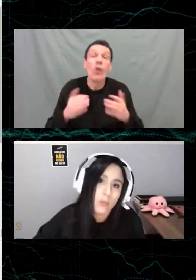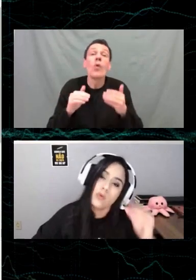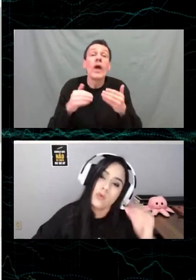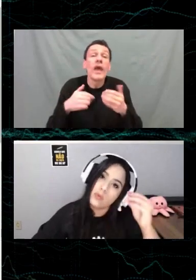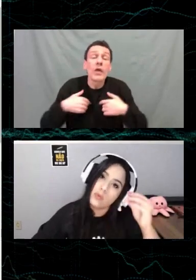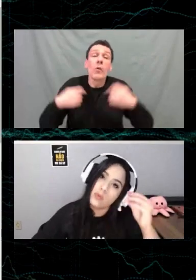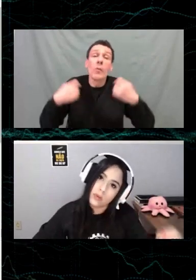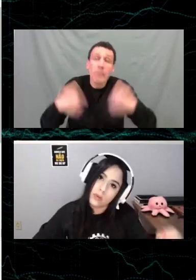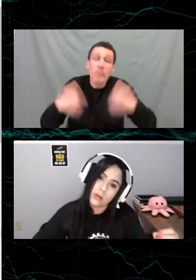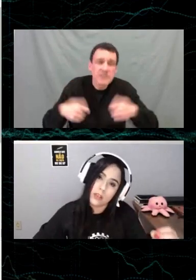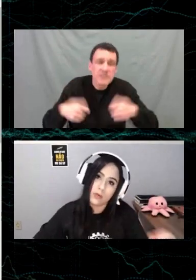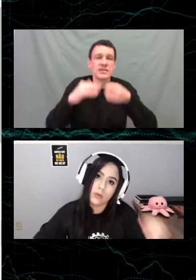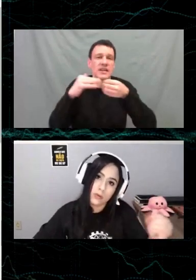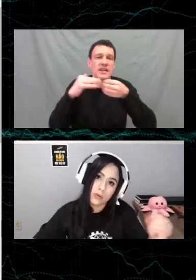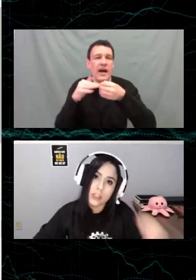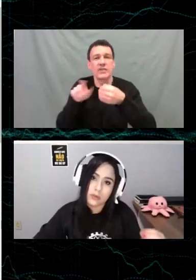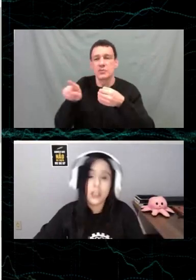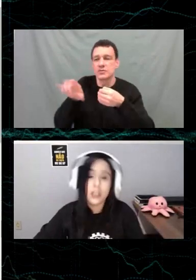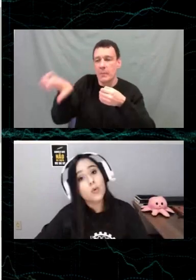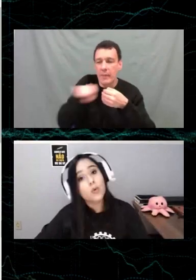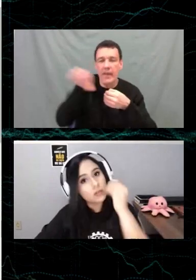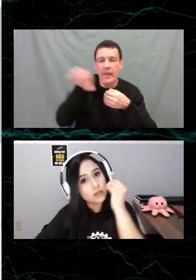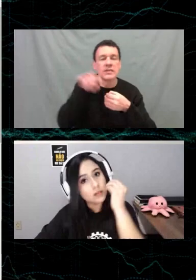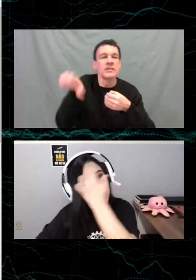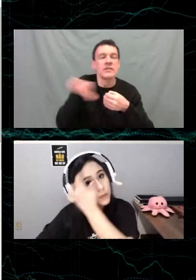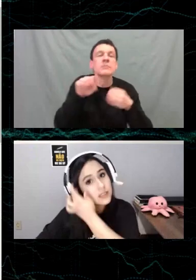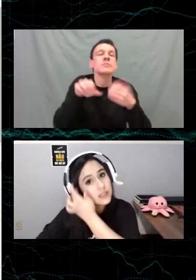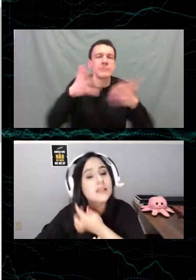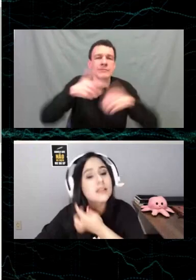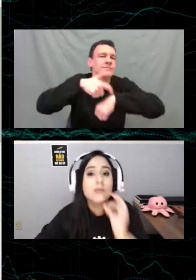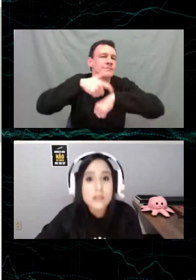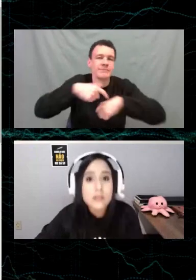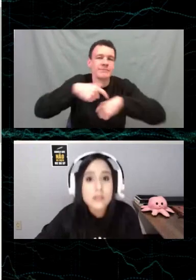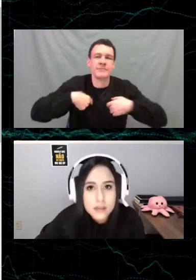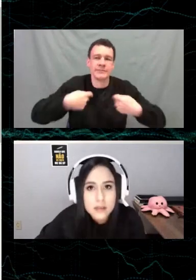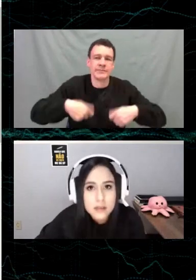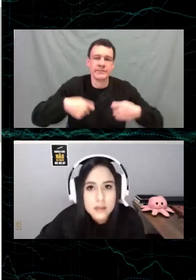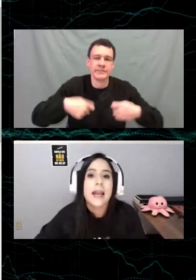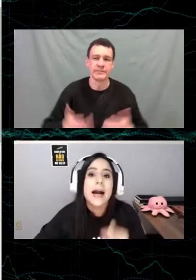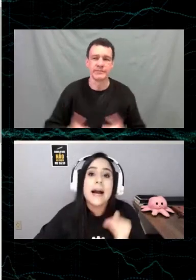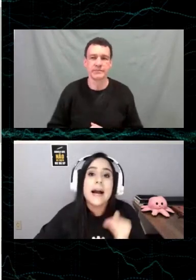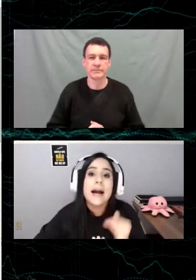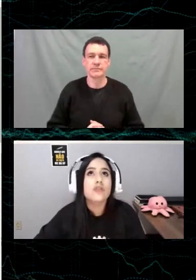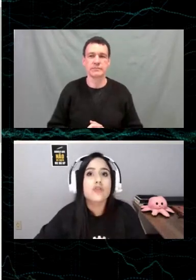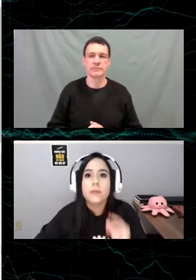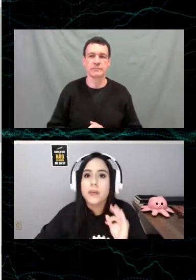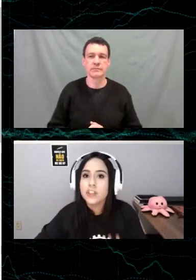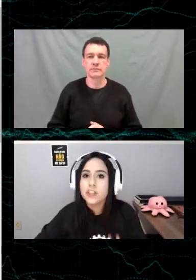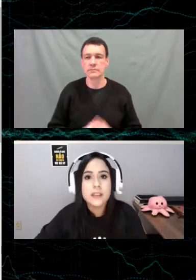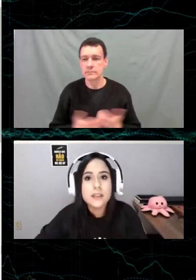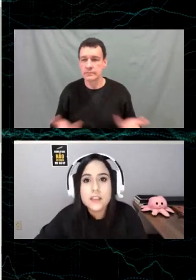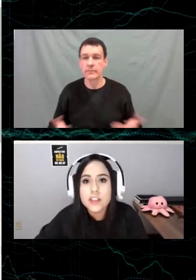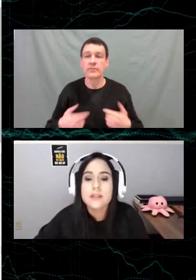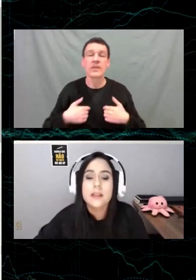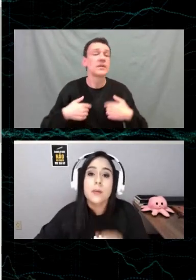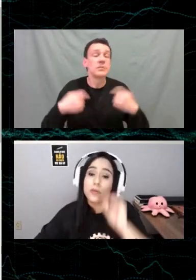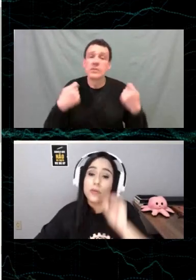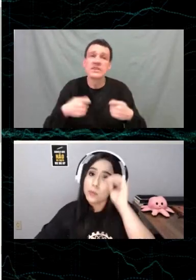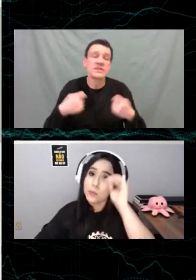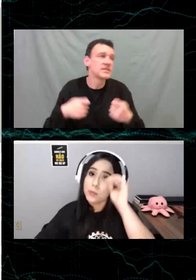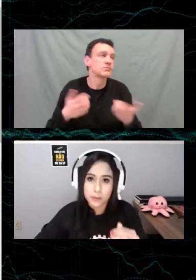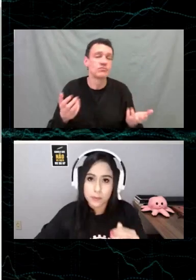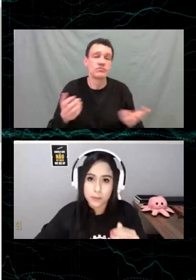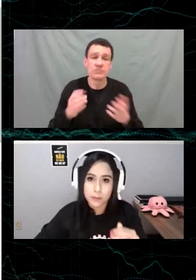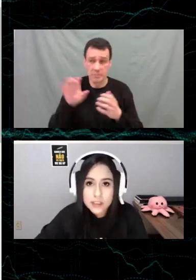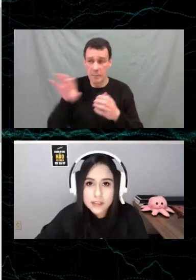dados no modo History? Quanto tempo você precisa dos Trends? Ah, eu preciso somente de 30 dias. Meu,